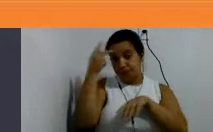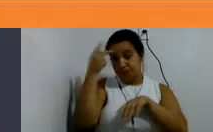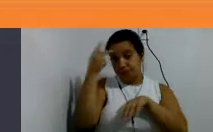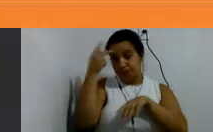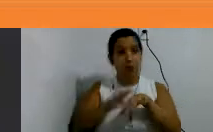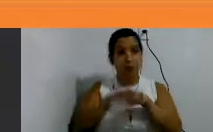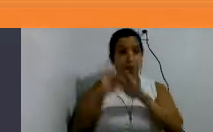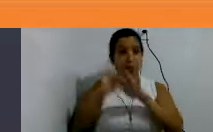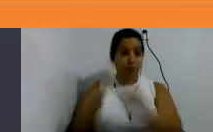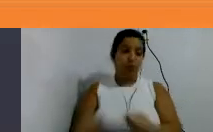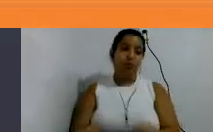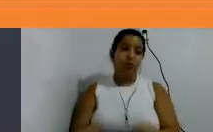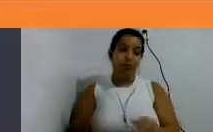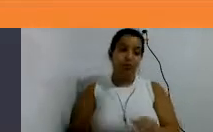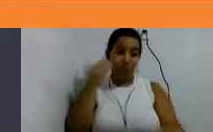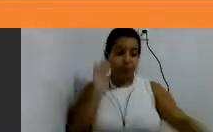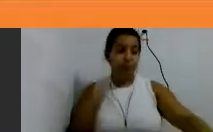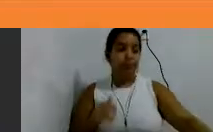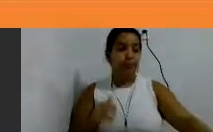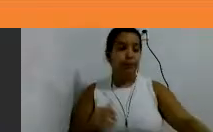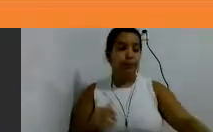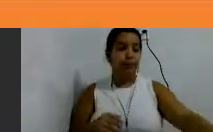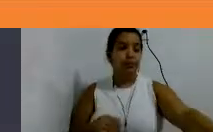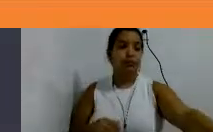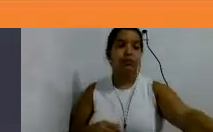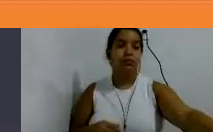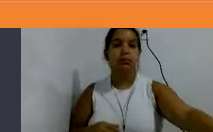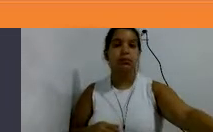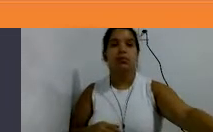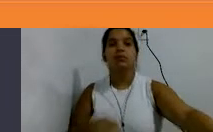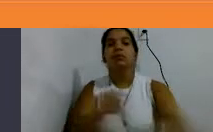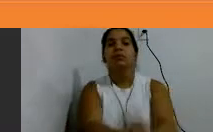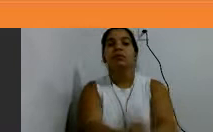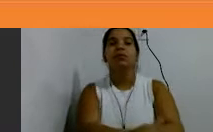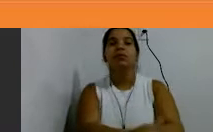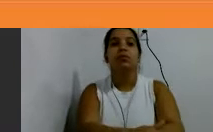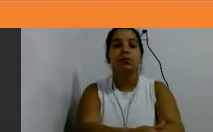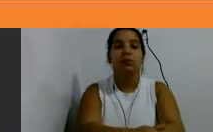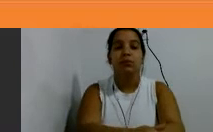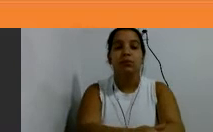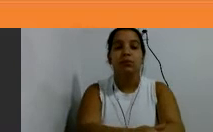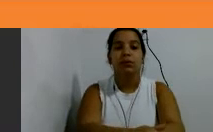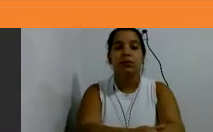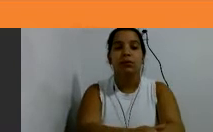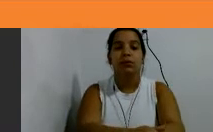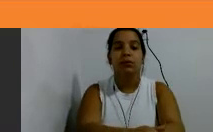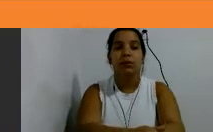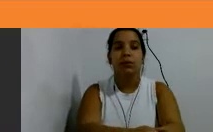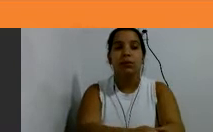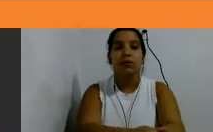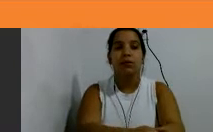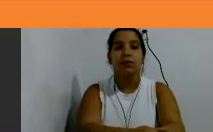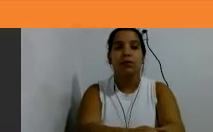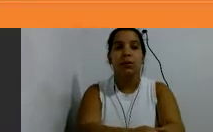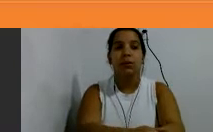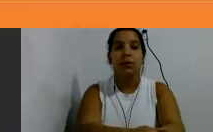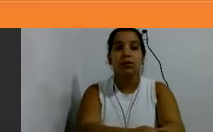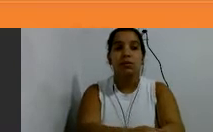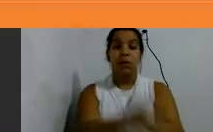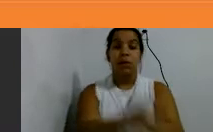infecta. Entendi. Entendeu? Entendi. Então, esse dado